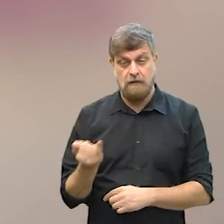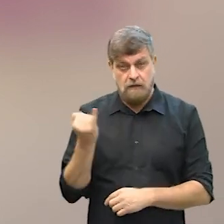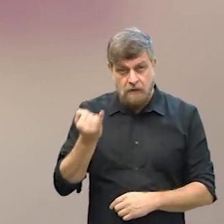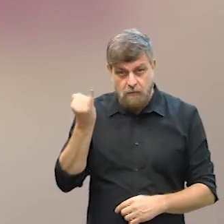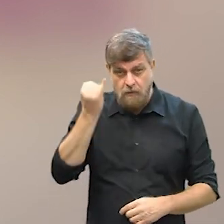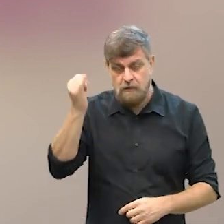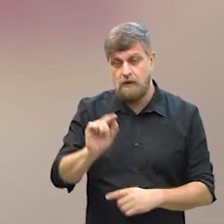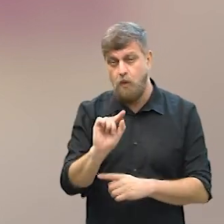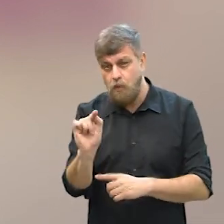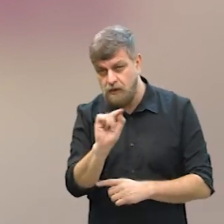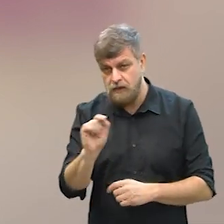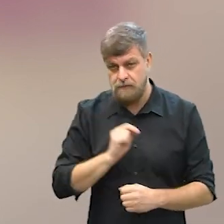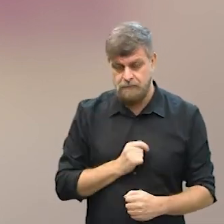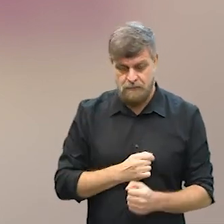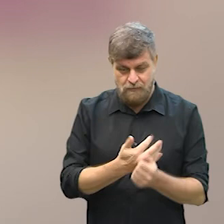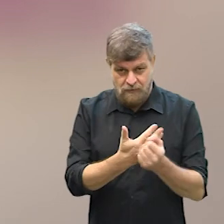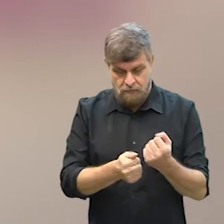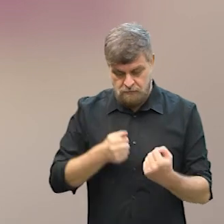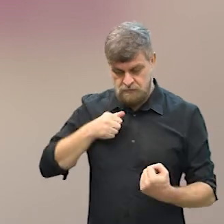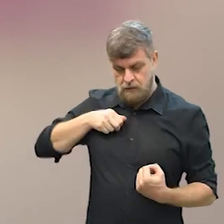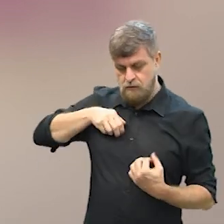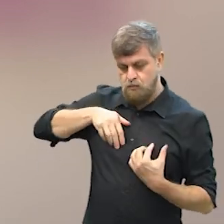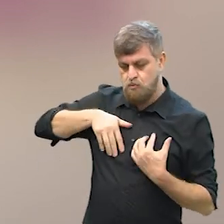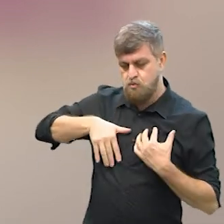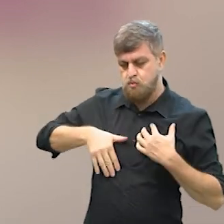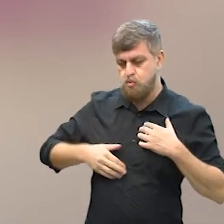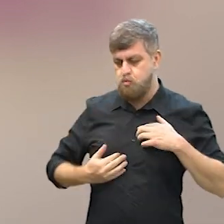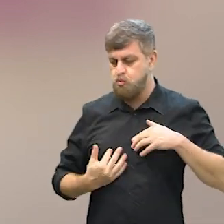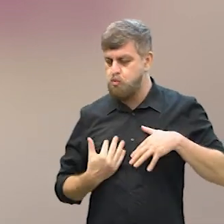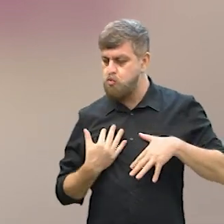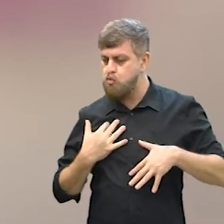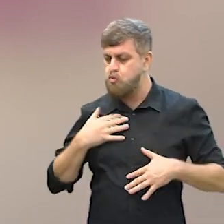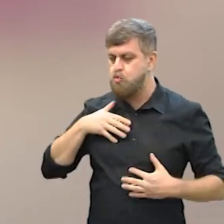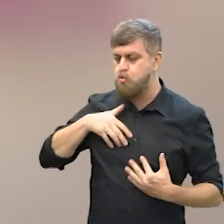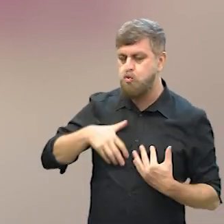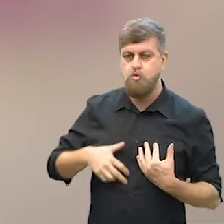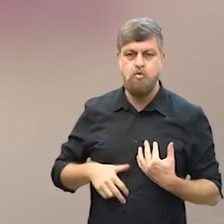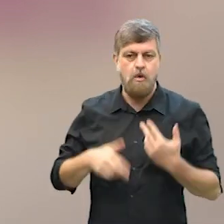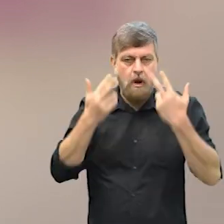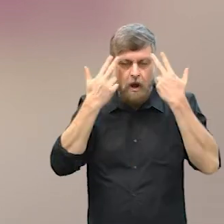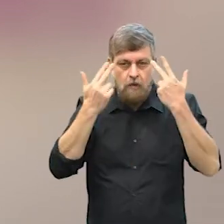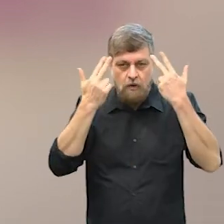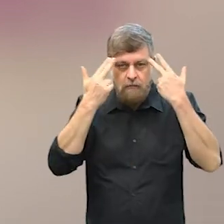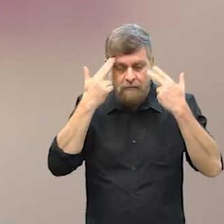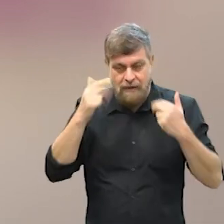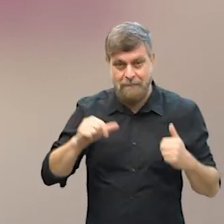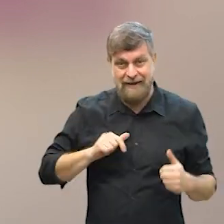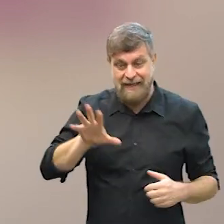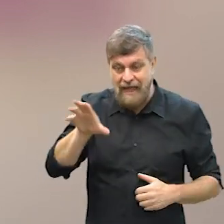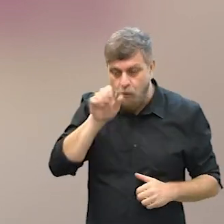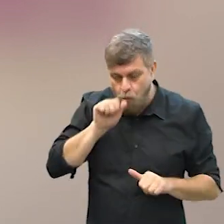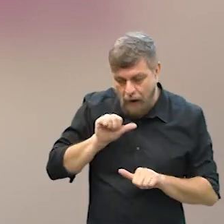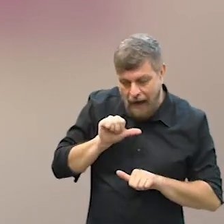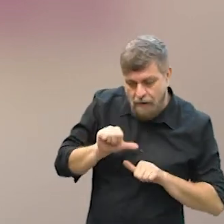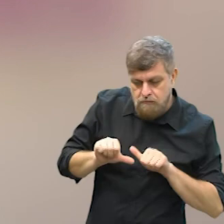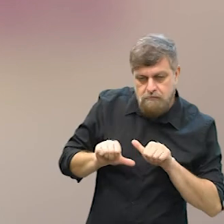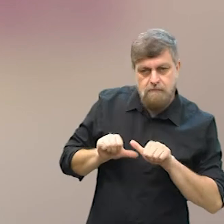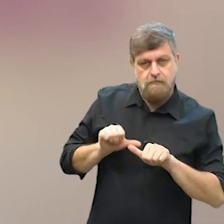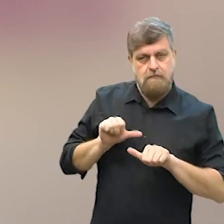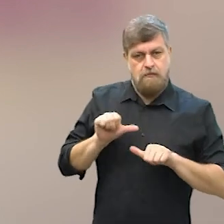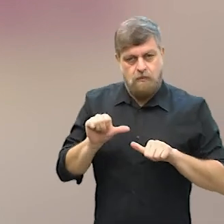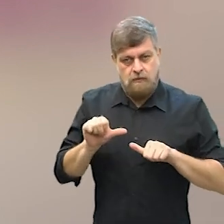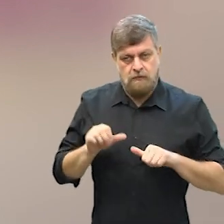importante que o sangue circule normalmente pelos pulmões para que ocorra essa troca de gases.